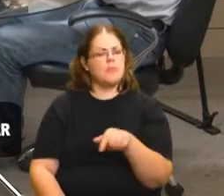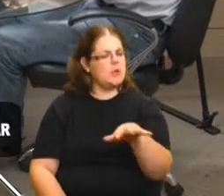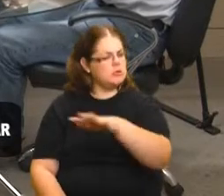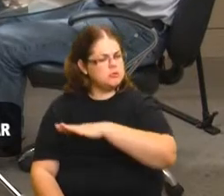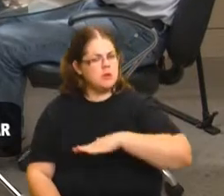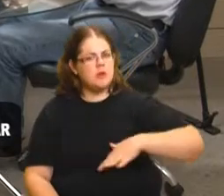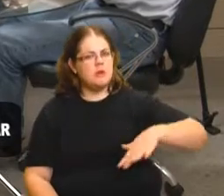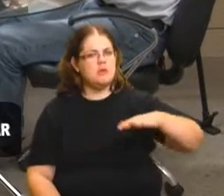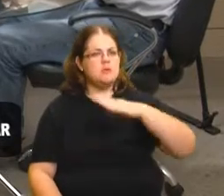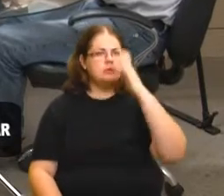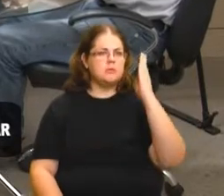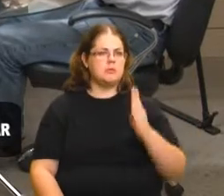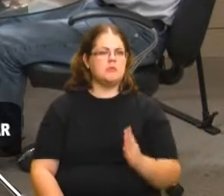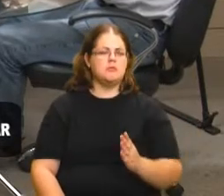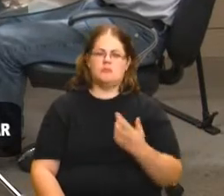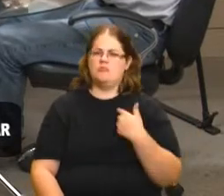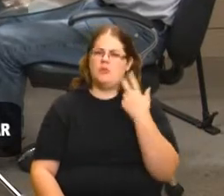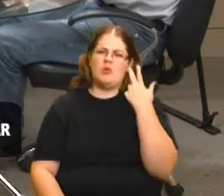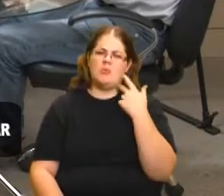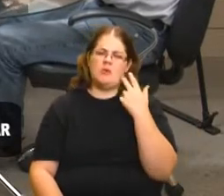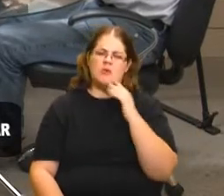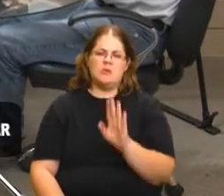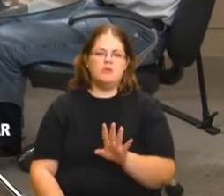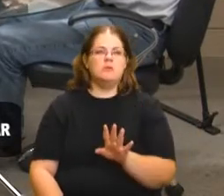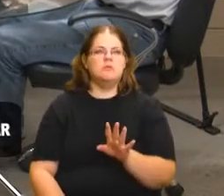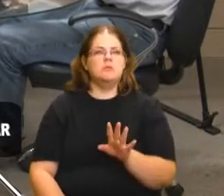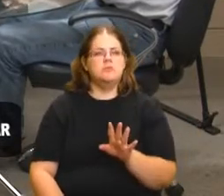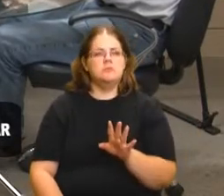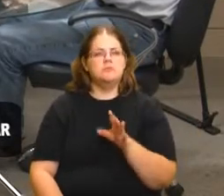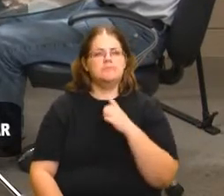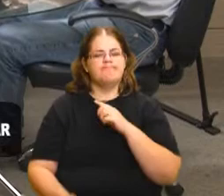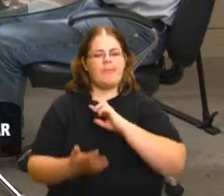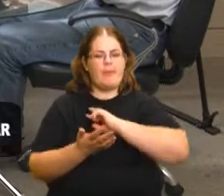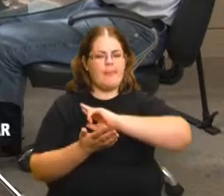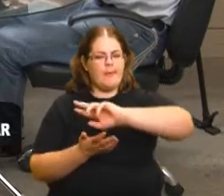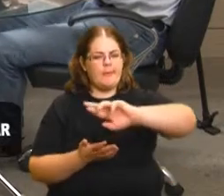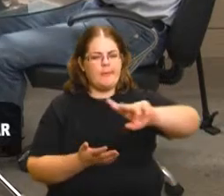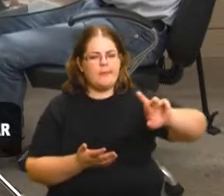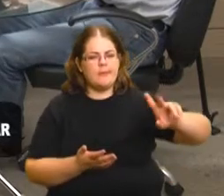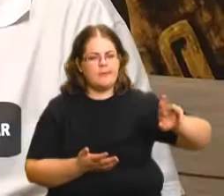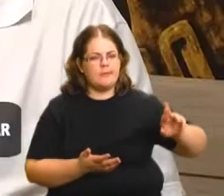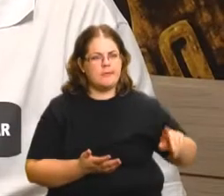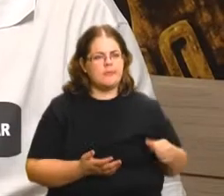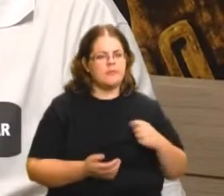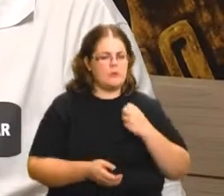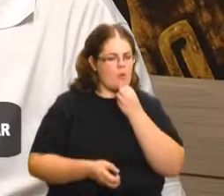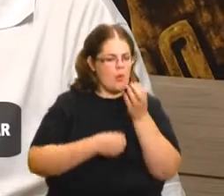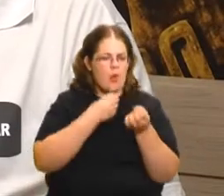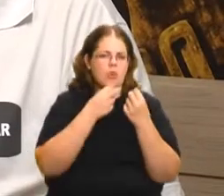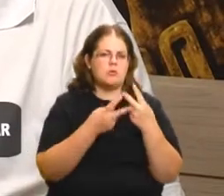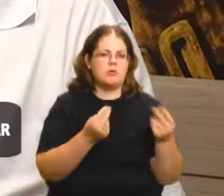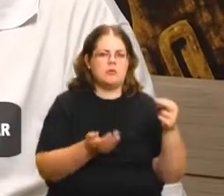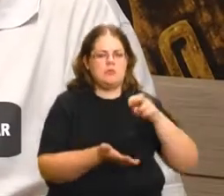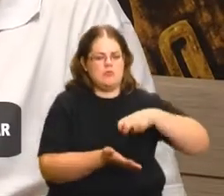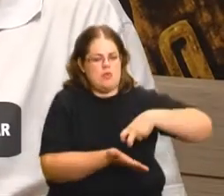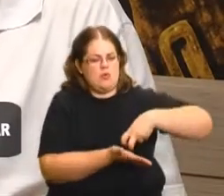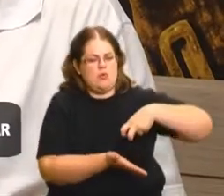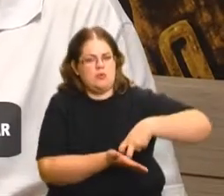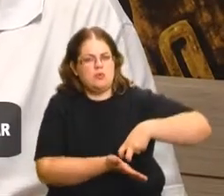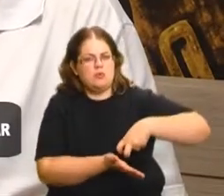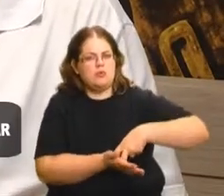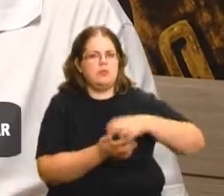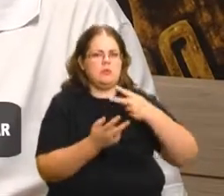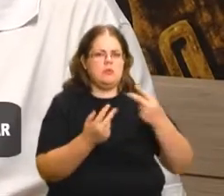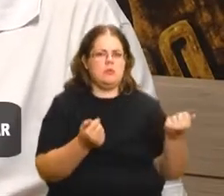torturados? Não. Porque isso era uma prática comum na época. Sim, sim. Vários têm denunciado torturas e